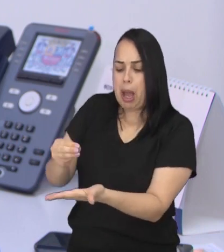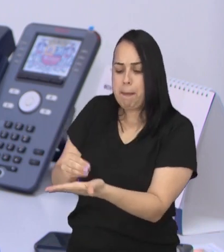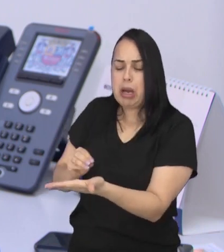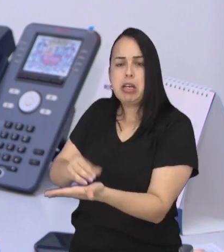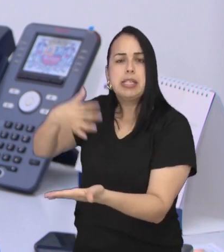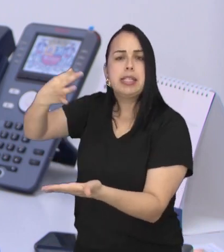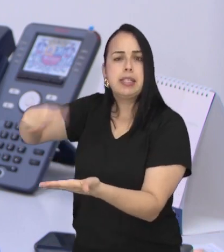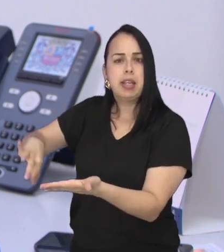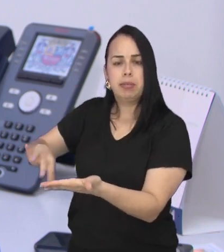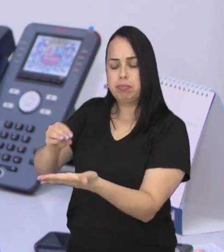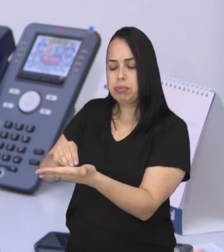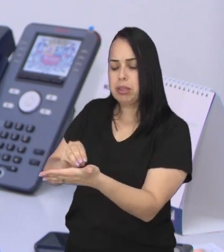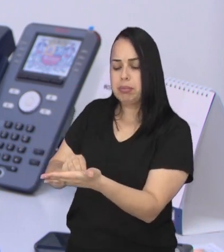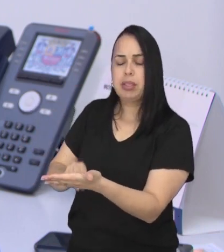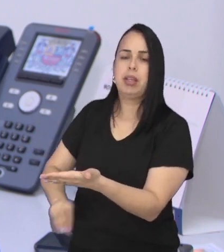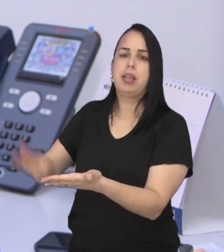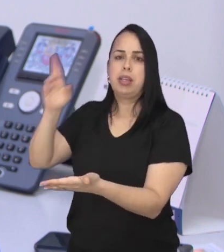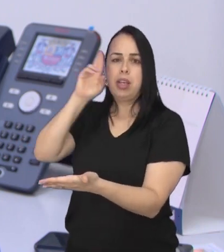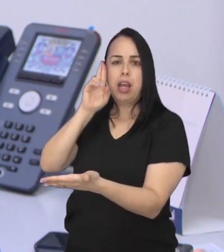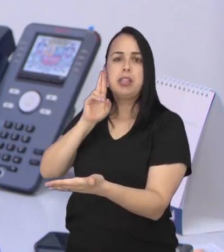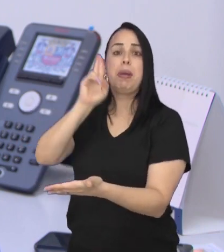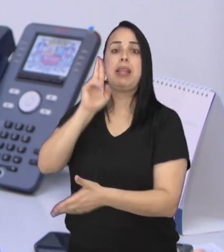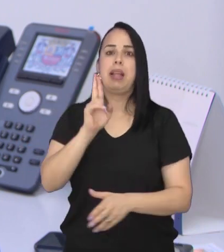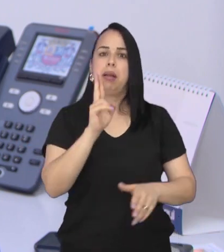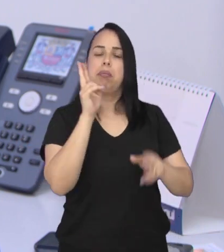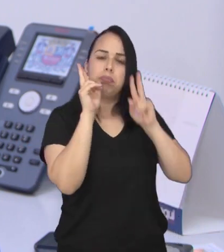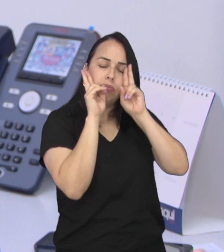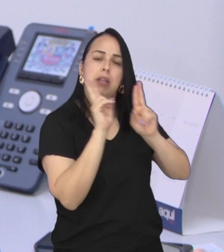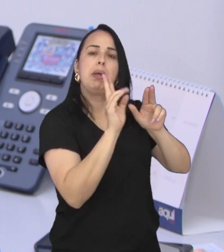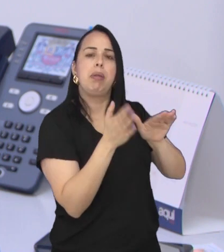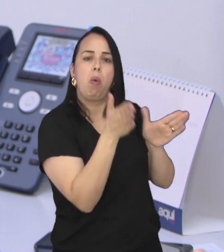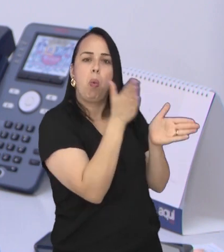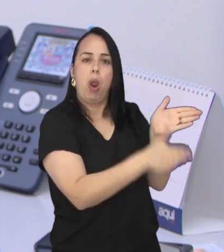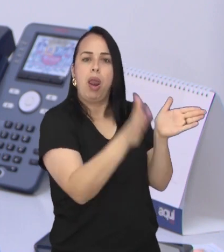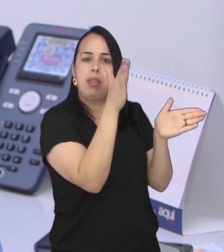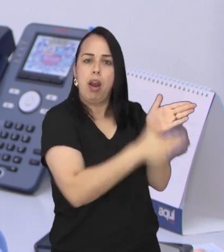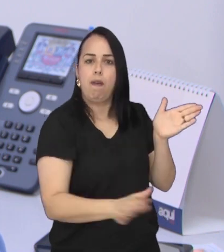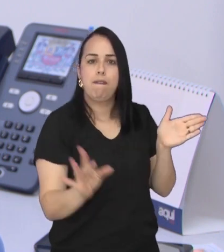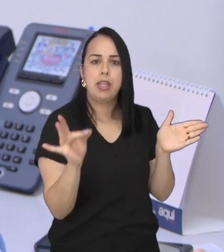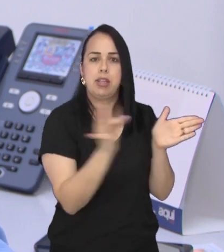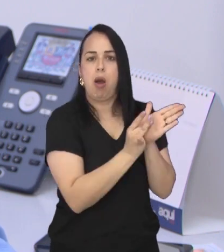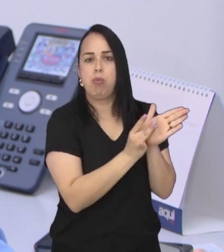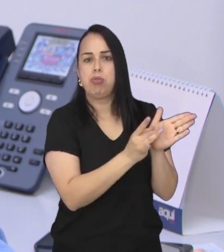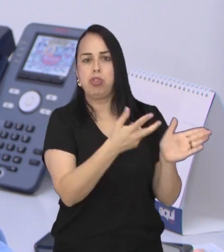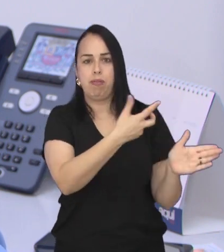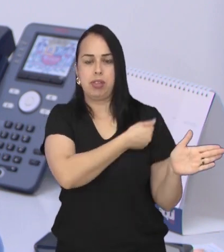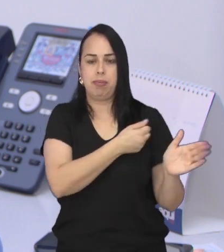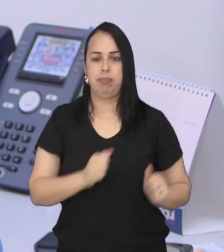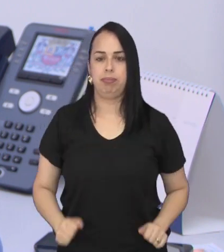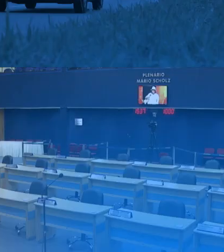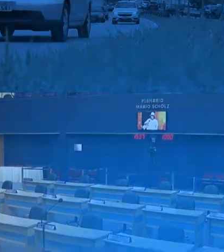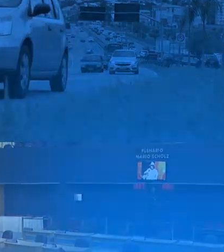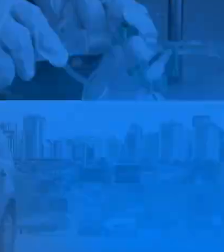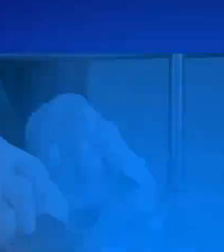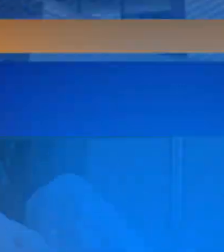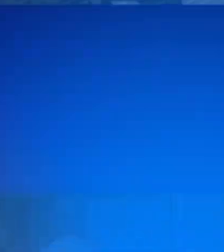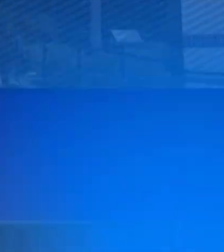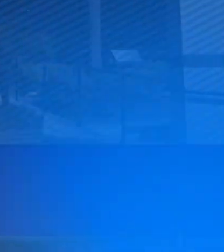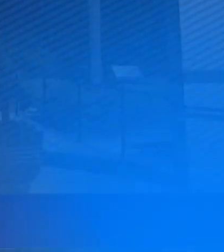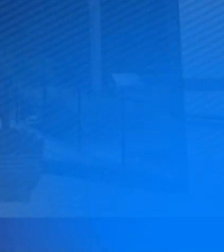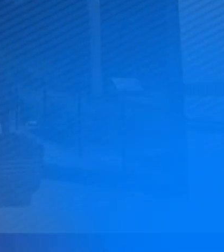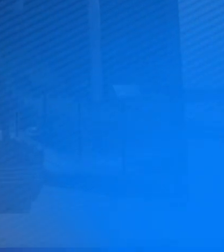eh preenchida né e respeitar o calendário de vacinação porque é uma forma de não ter a